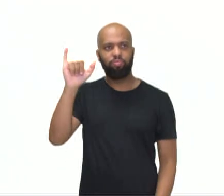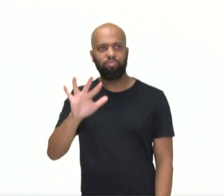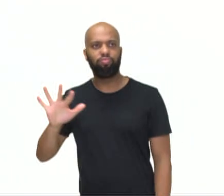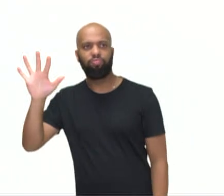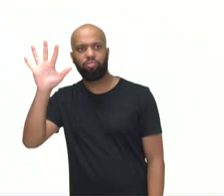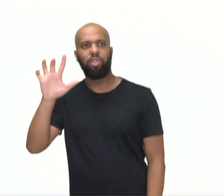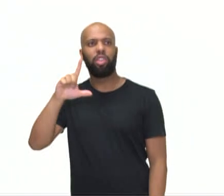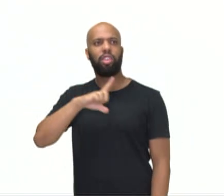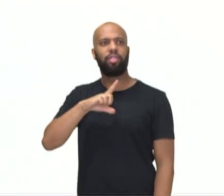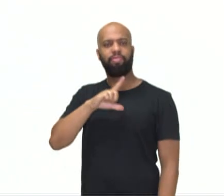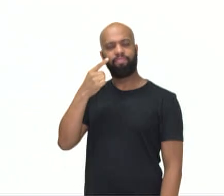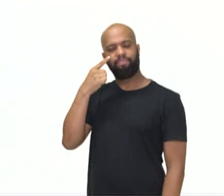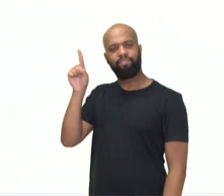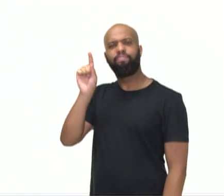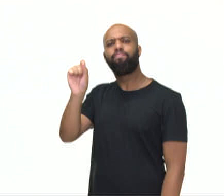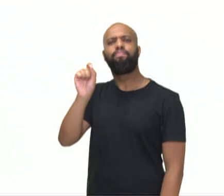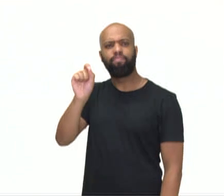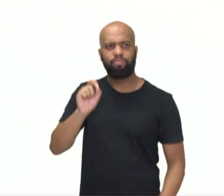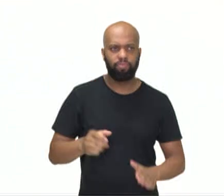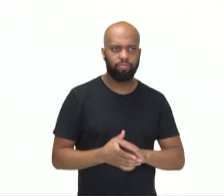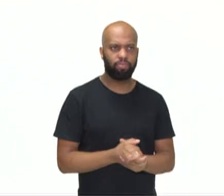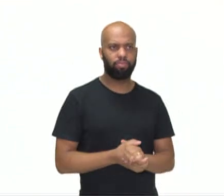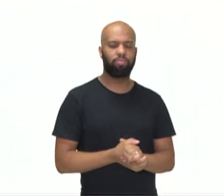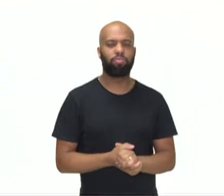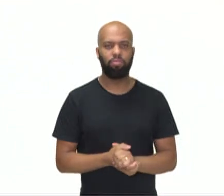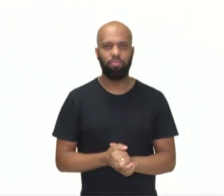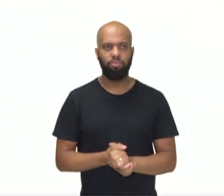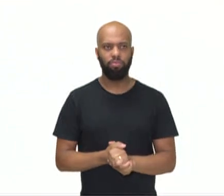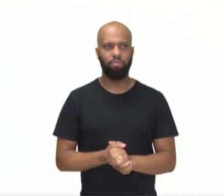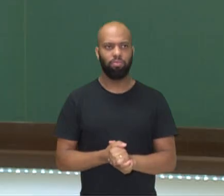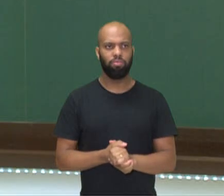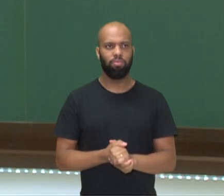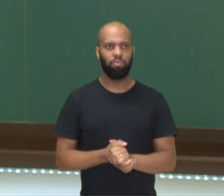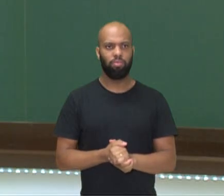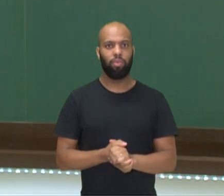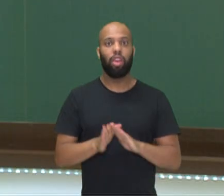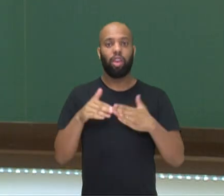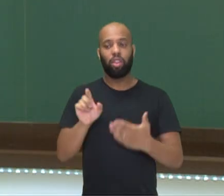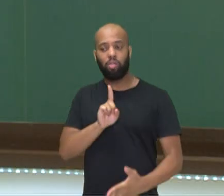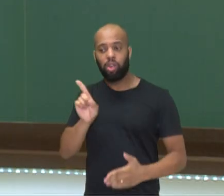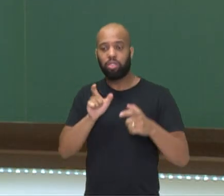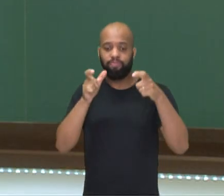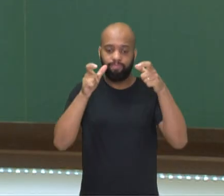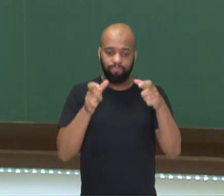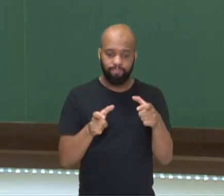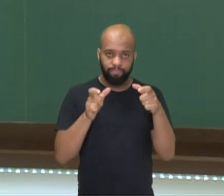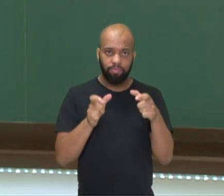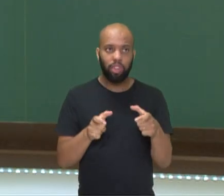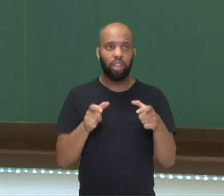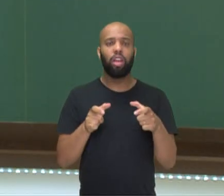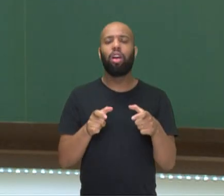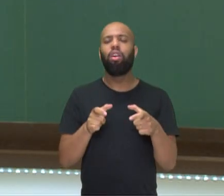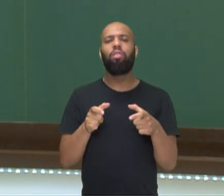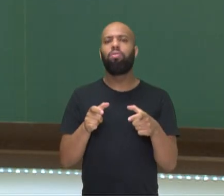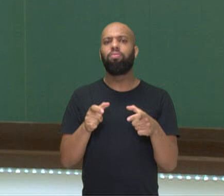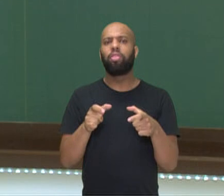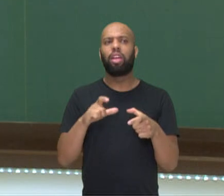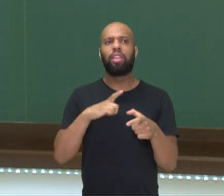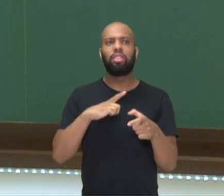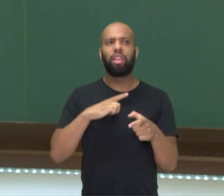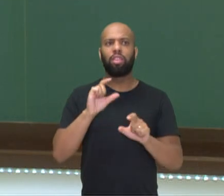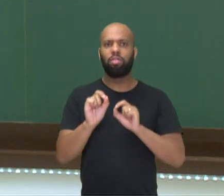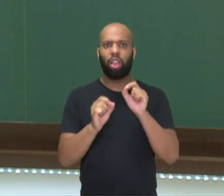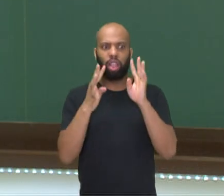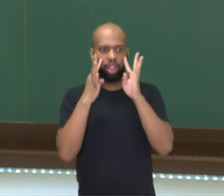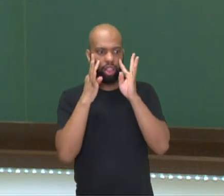essa imagem. Então, dependendo esse lugar possivelmente seja um dos pontos que mais chamam